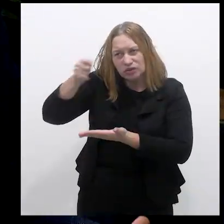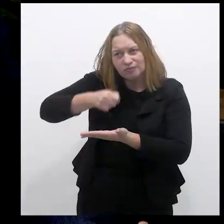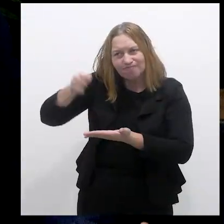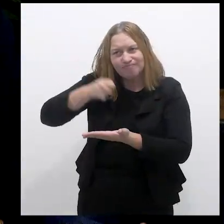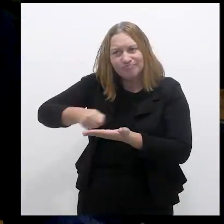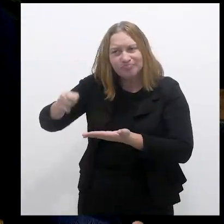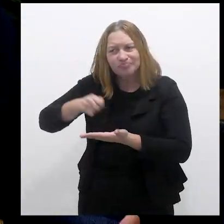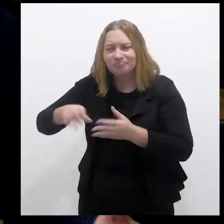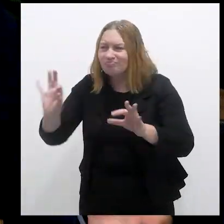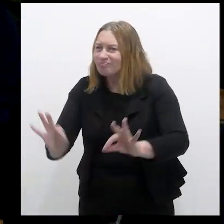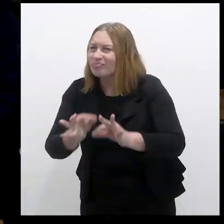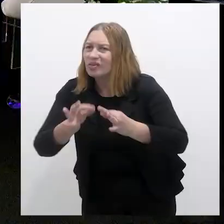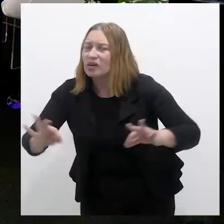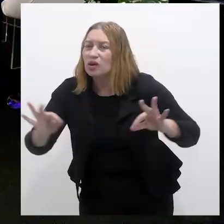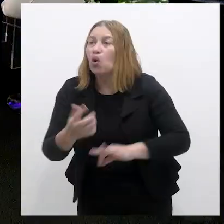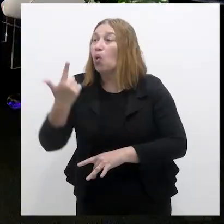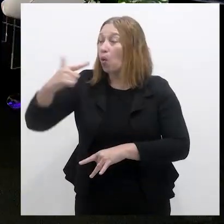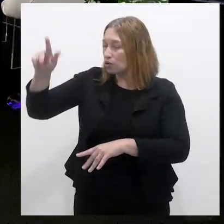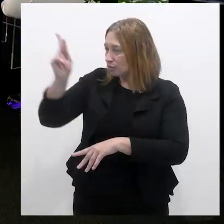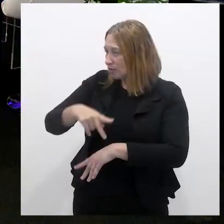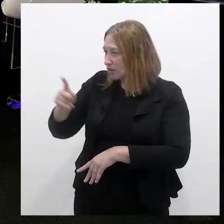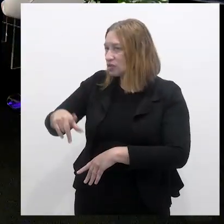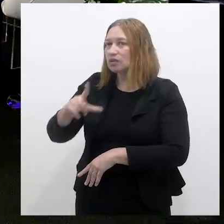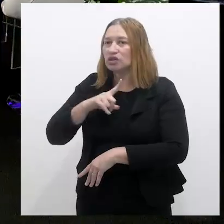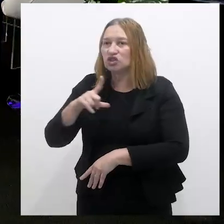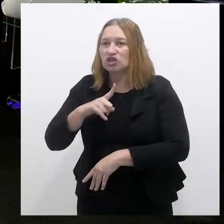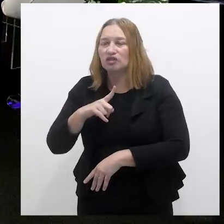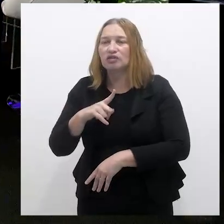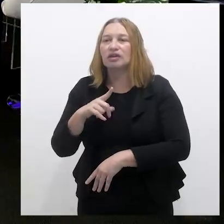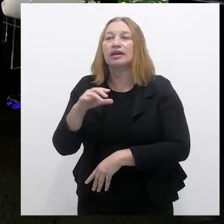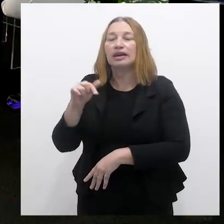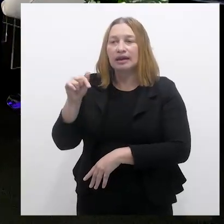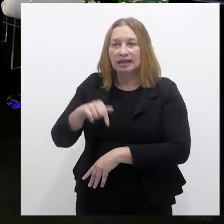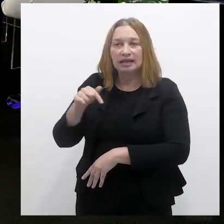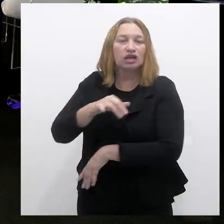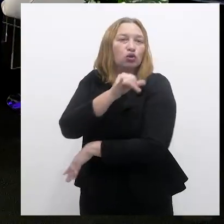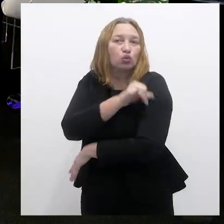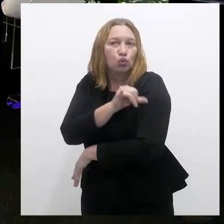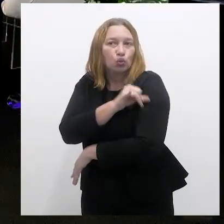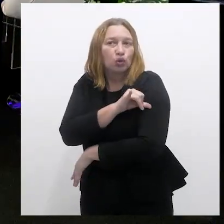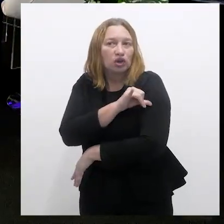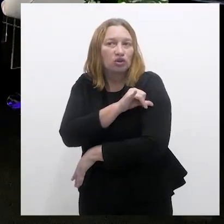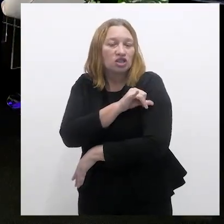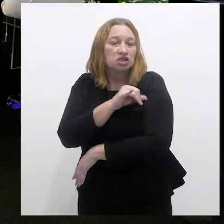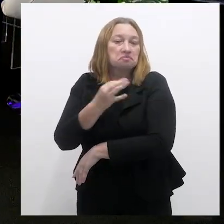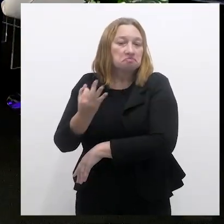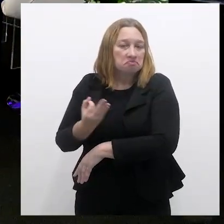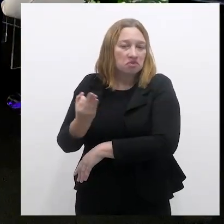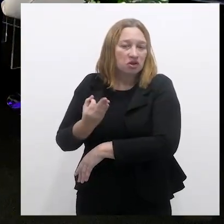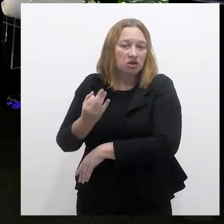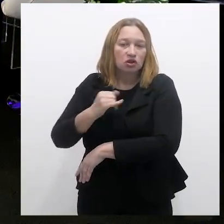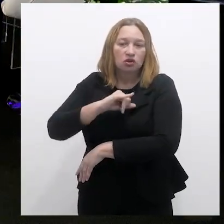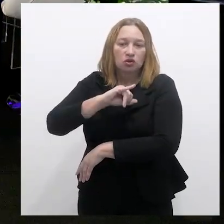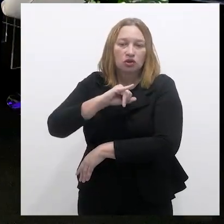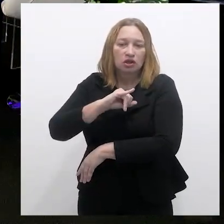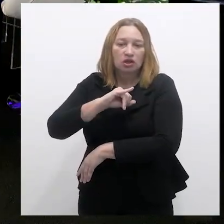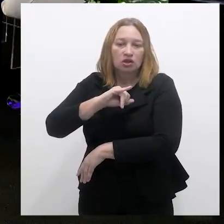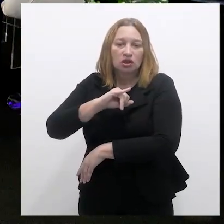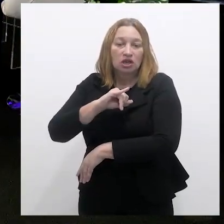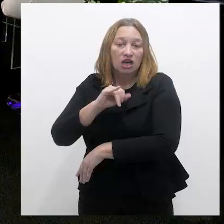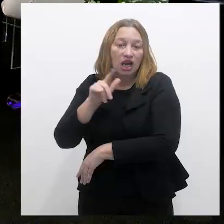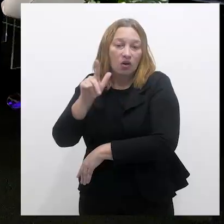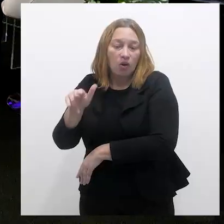composicional, né? Uhum. Outro professor que eu tive, que é um carioca também genial, que é o